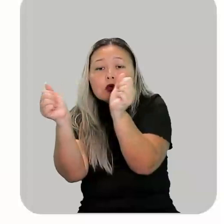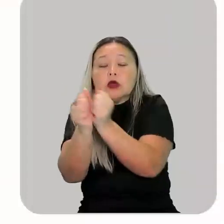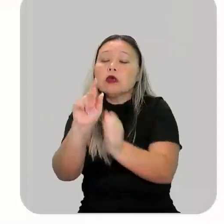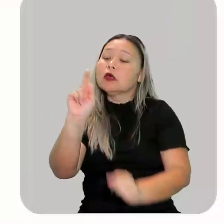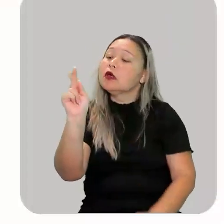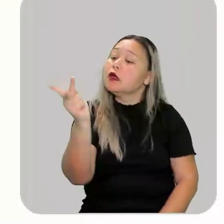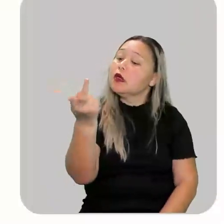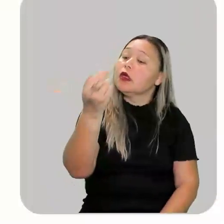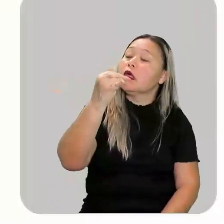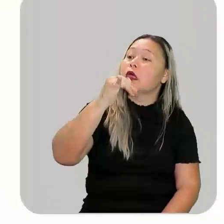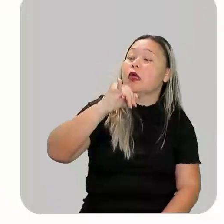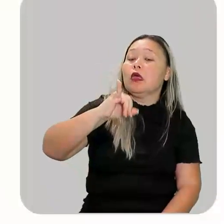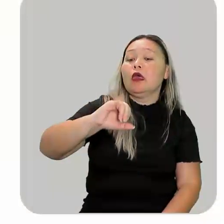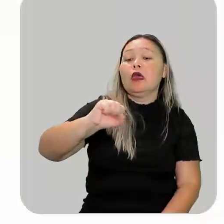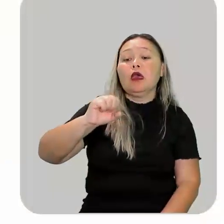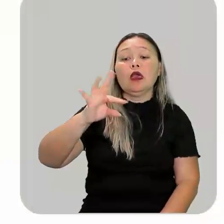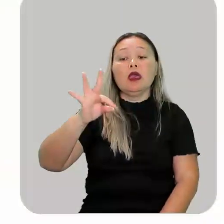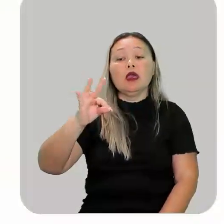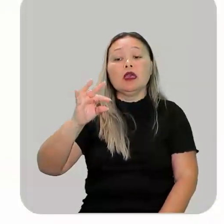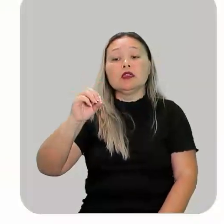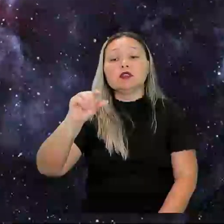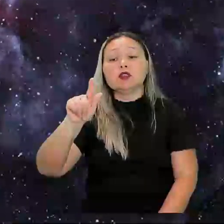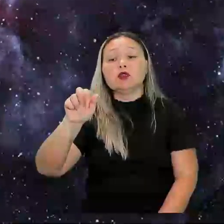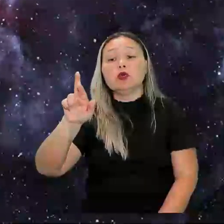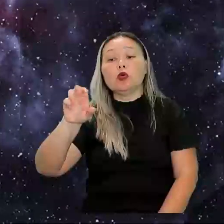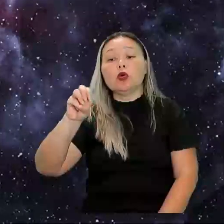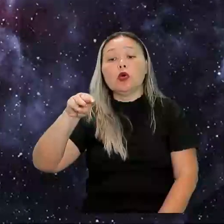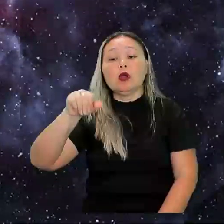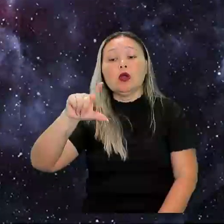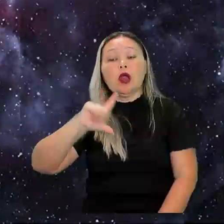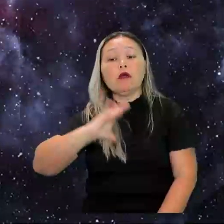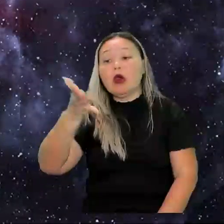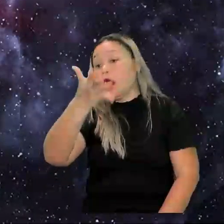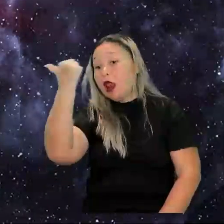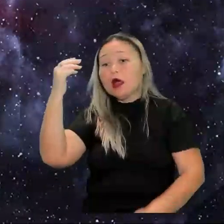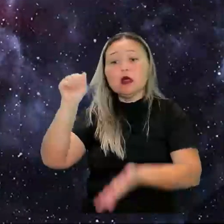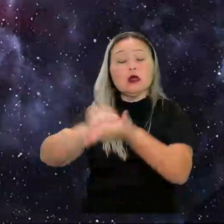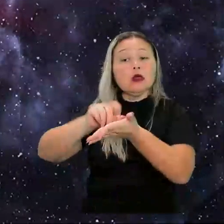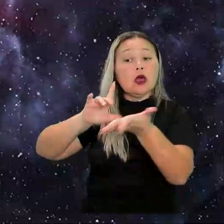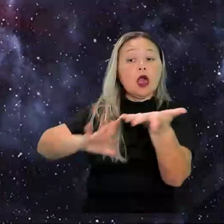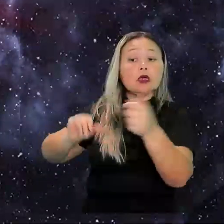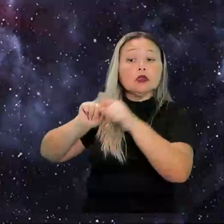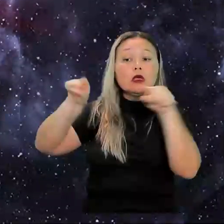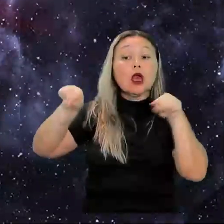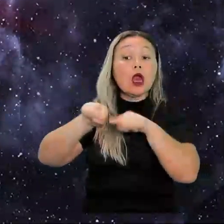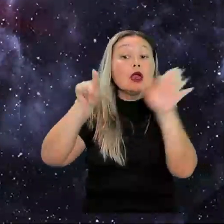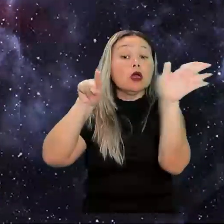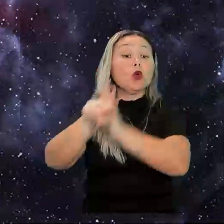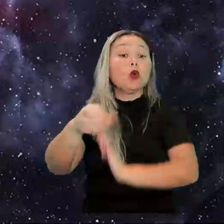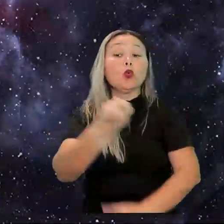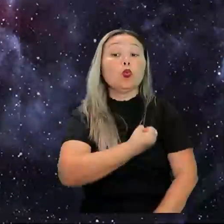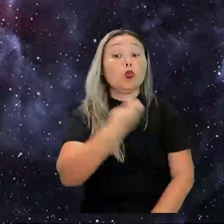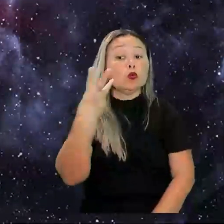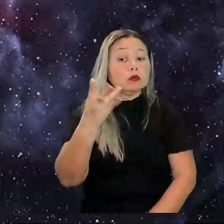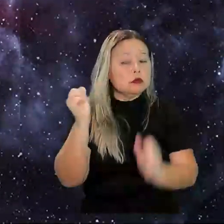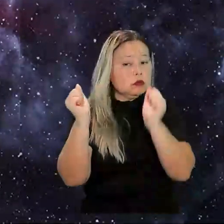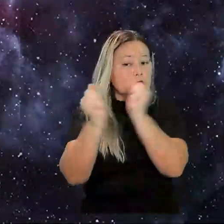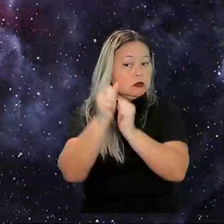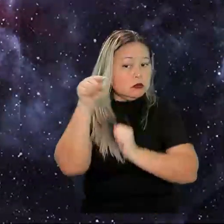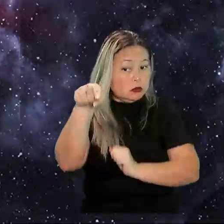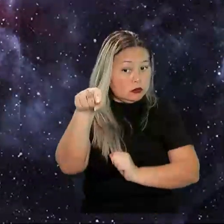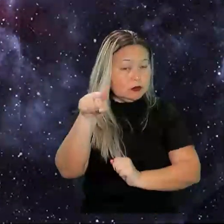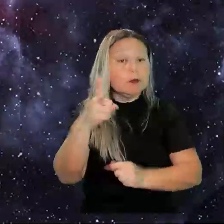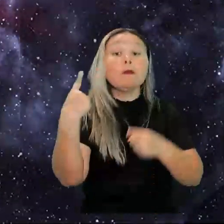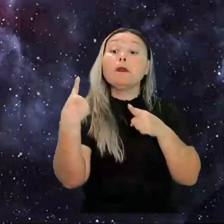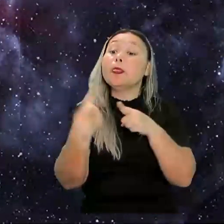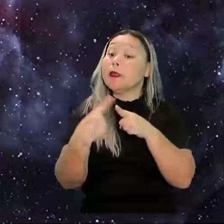outra. E aí, galera, agora vamos lá na atividade de sala, olha aqui pra gente um pouquinho, a gente vai lá na questão de número 3 e vai resolver junto com vocês,